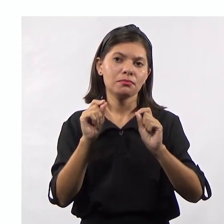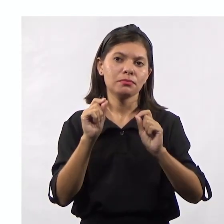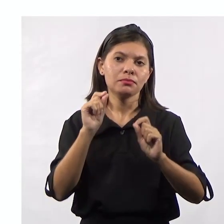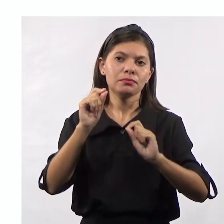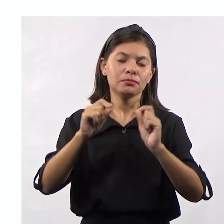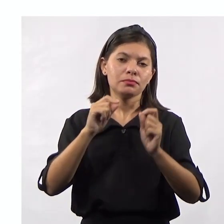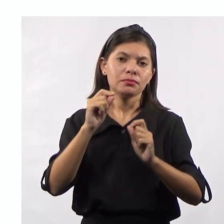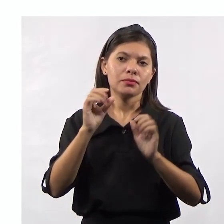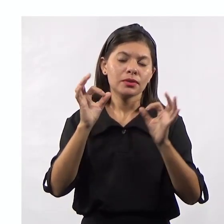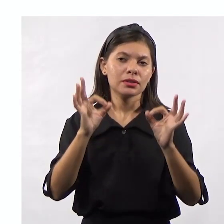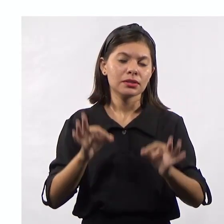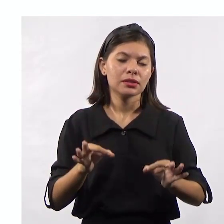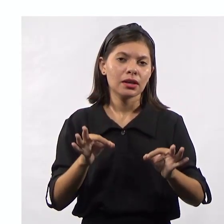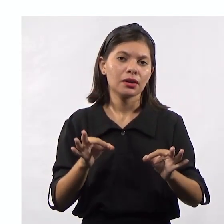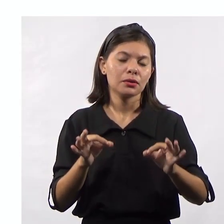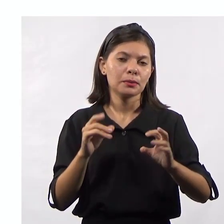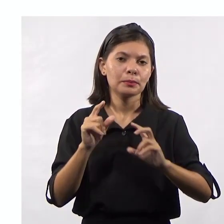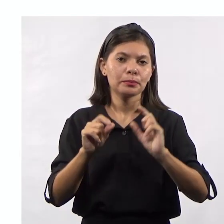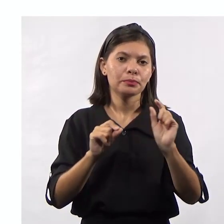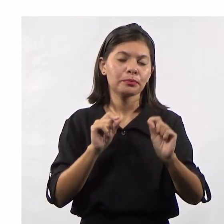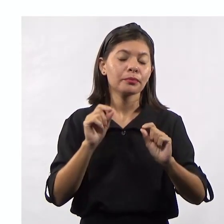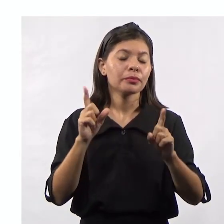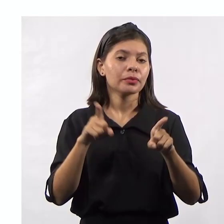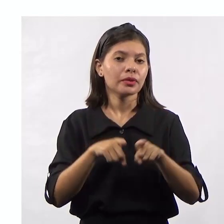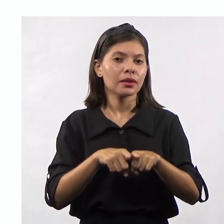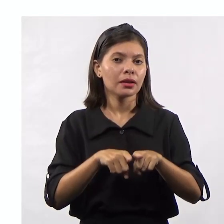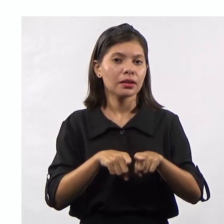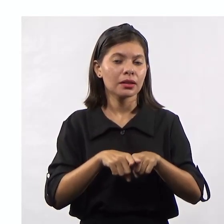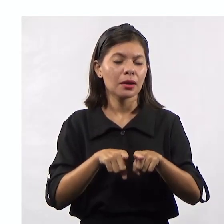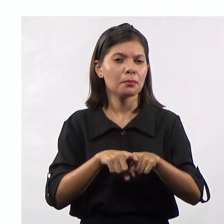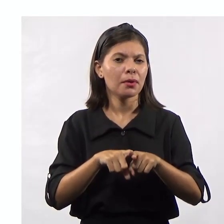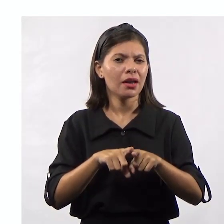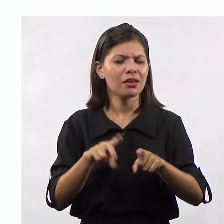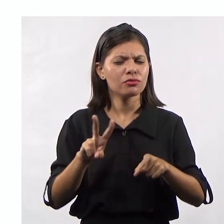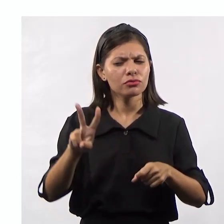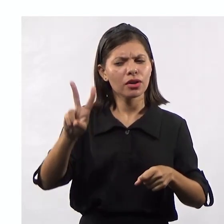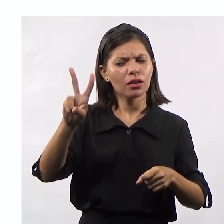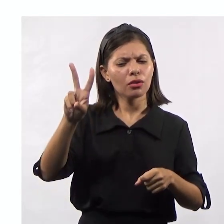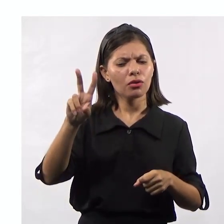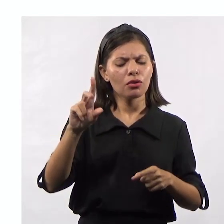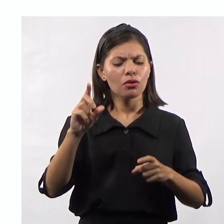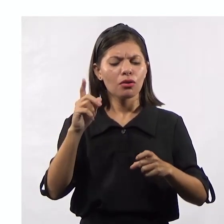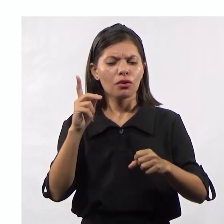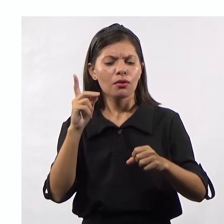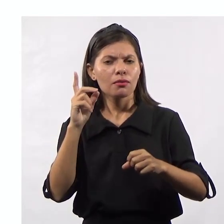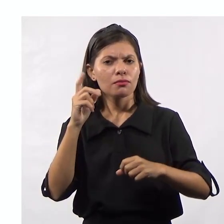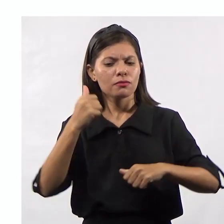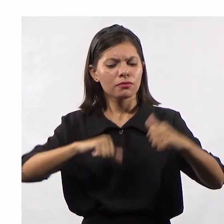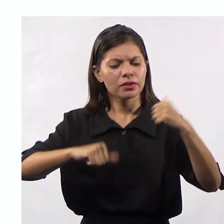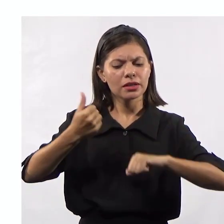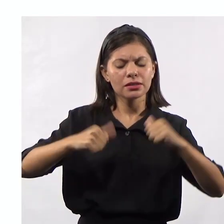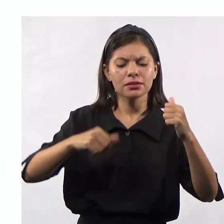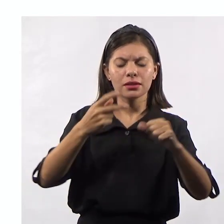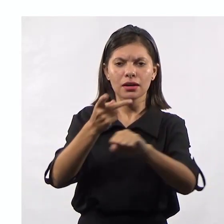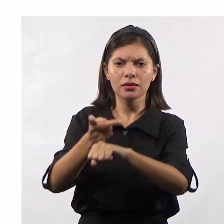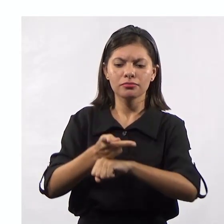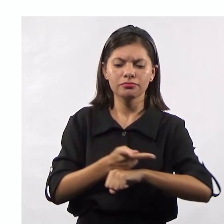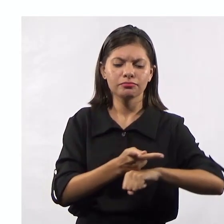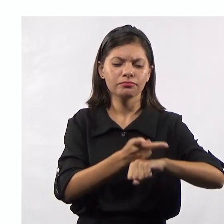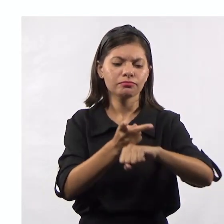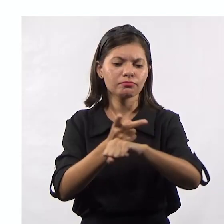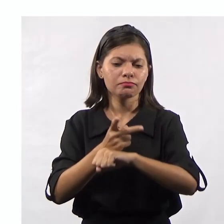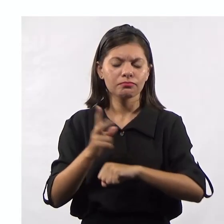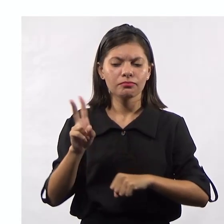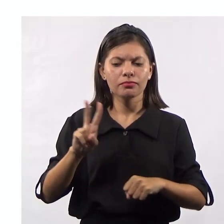demanda. Também vamos fazer uma estimativa do valor, né, verificando o preço do mercado, e